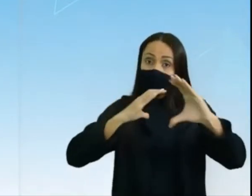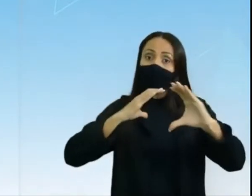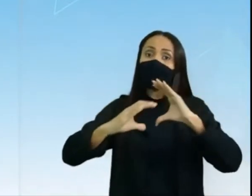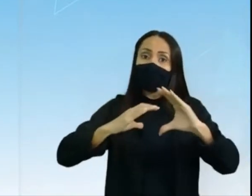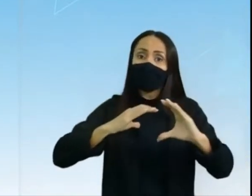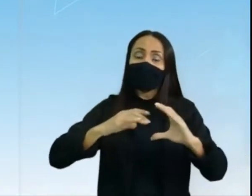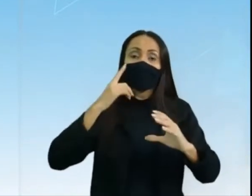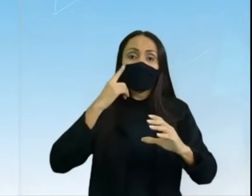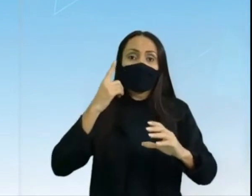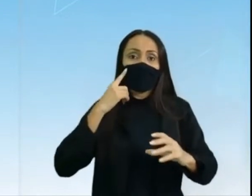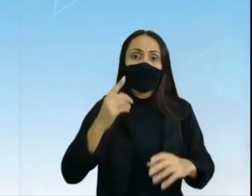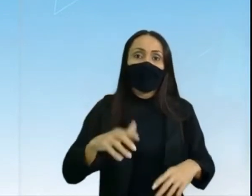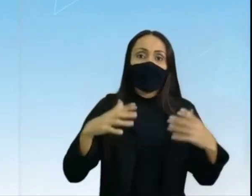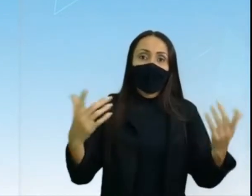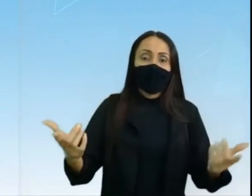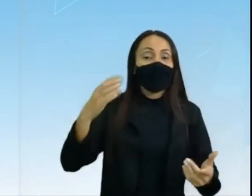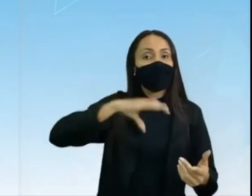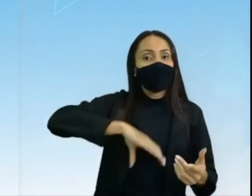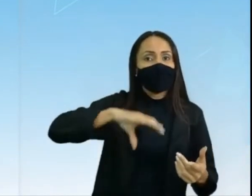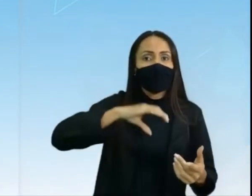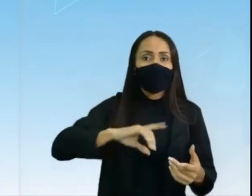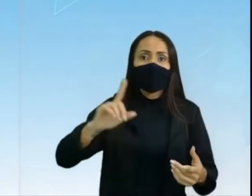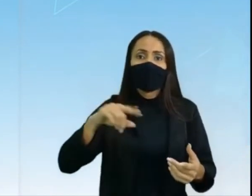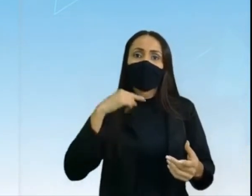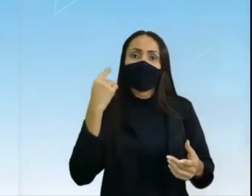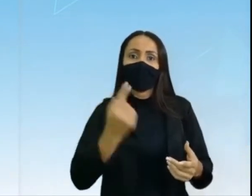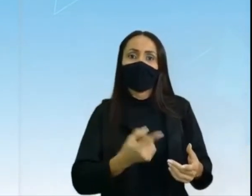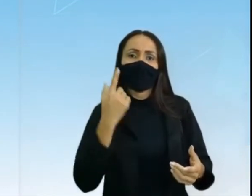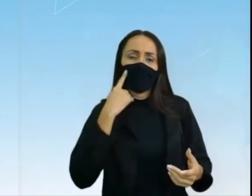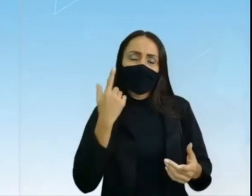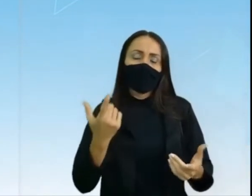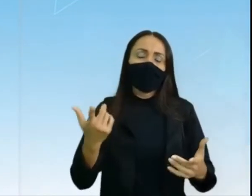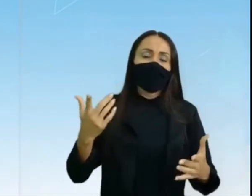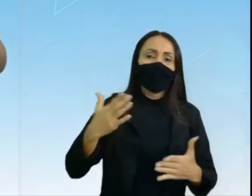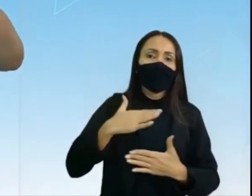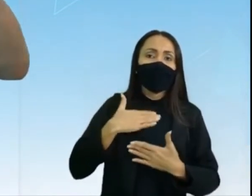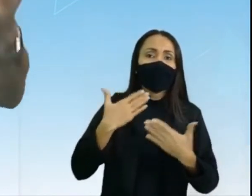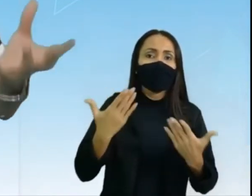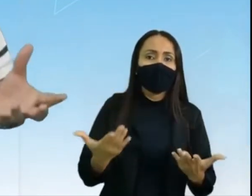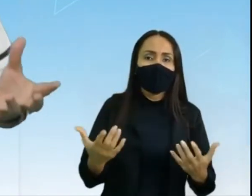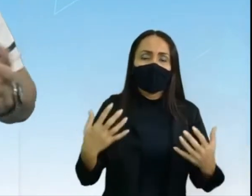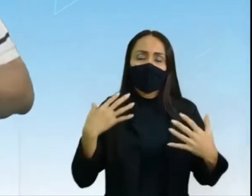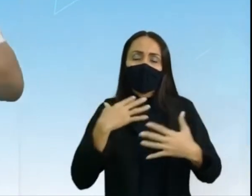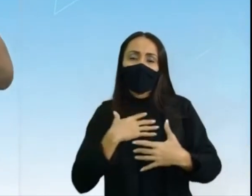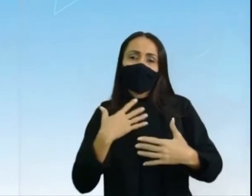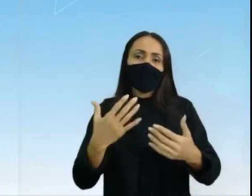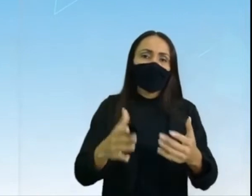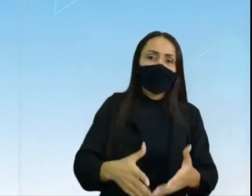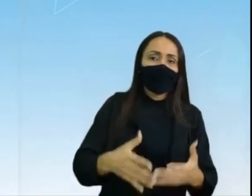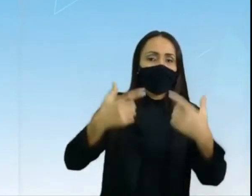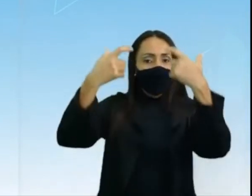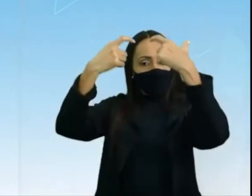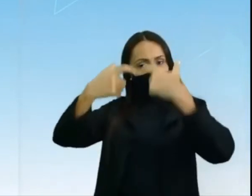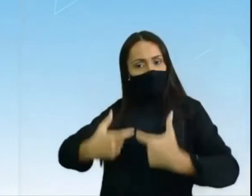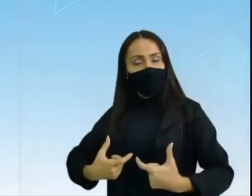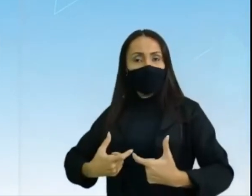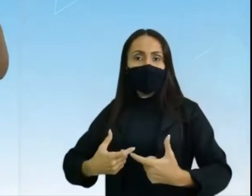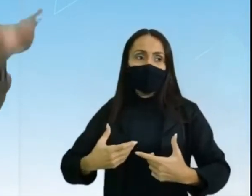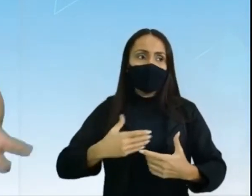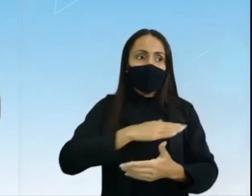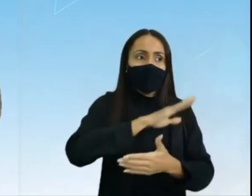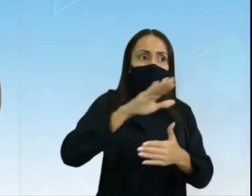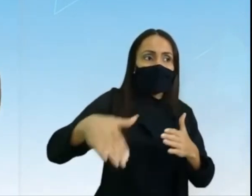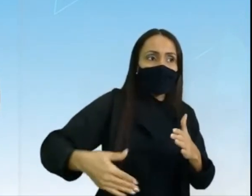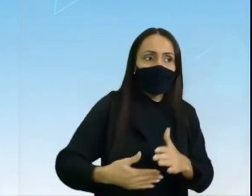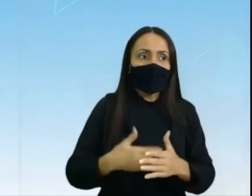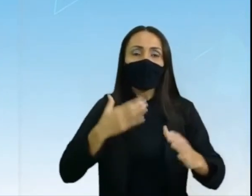comunicação em língua portuguesa, nós devemos tomar o cuidado, justamente os gestos, a postura, tudo isso